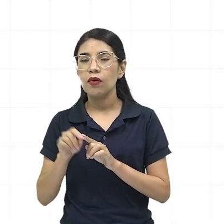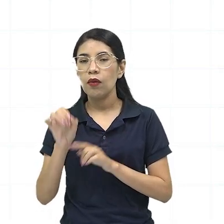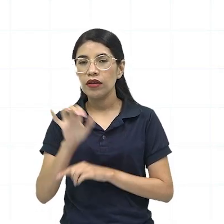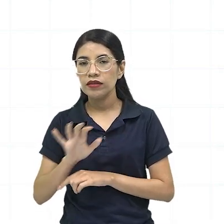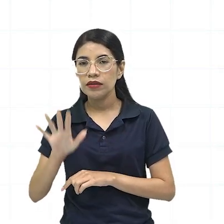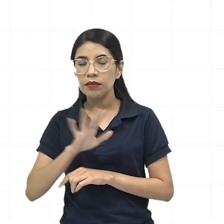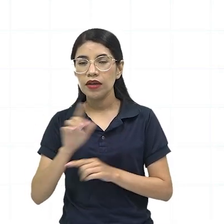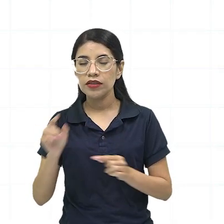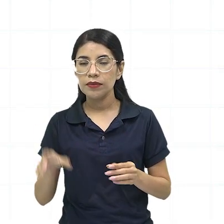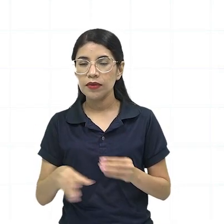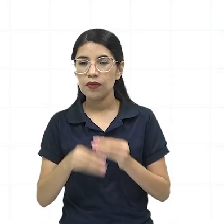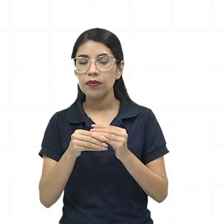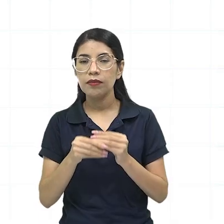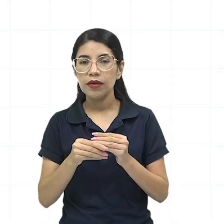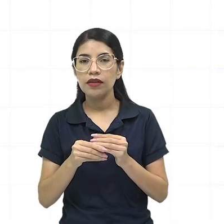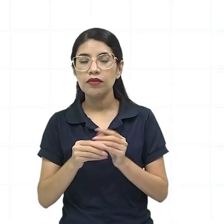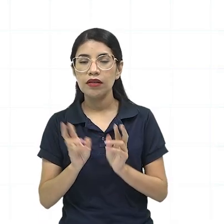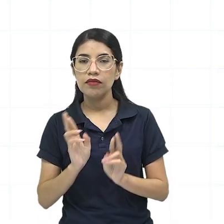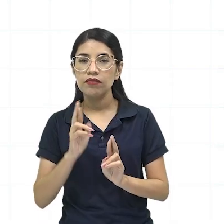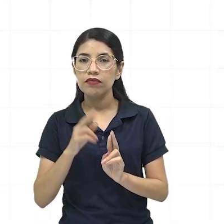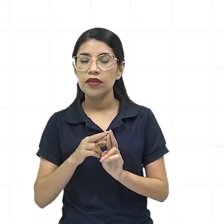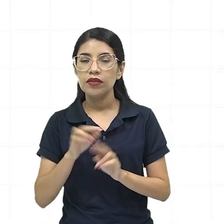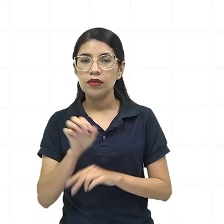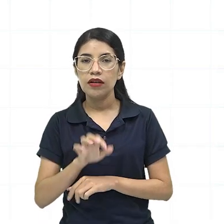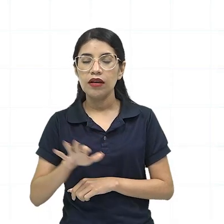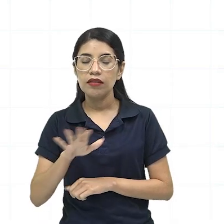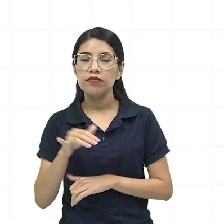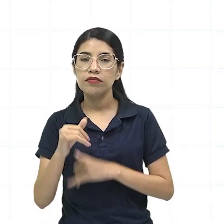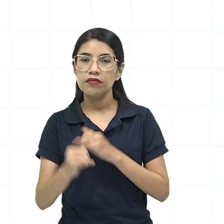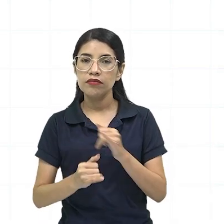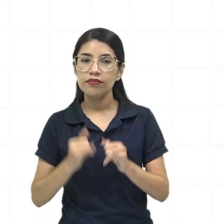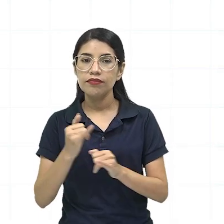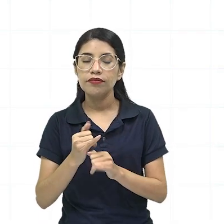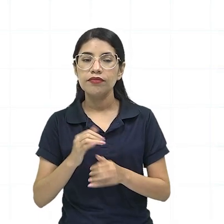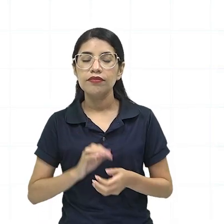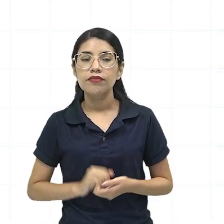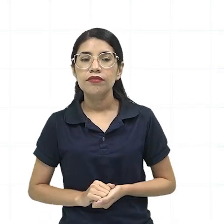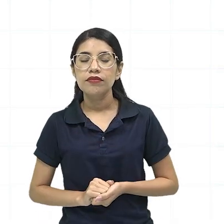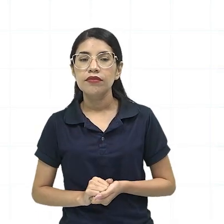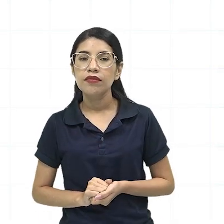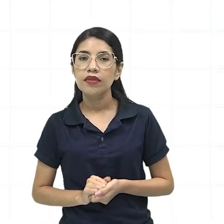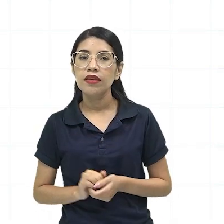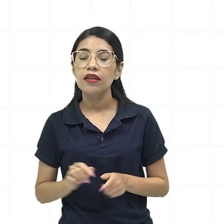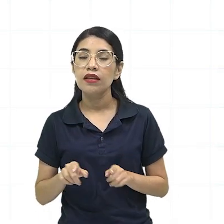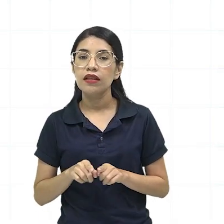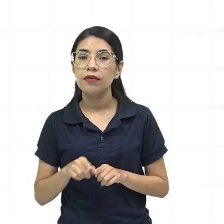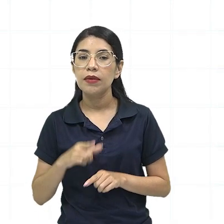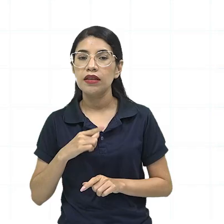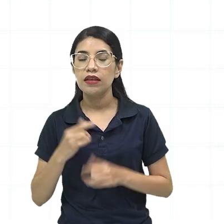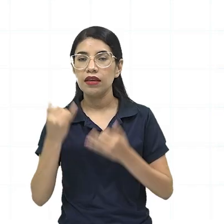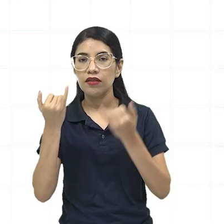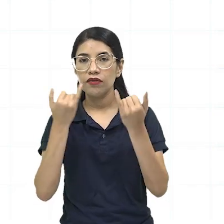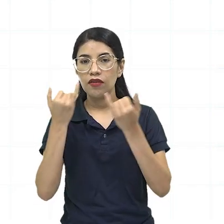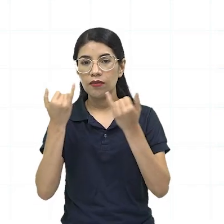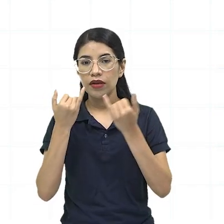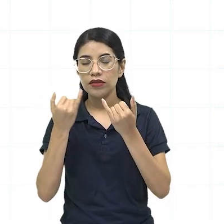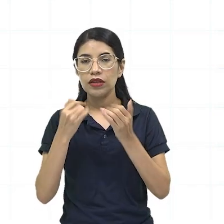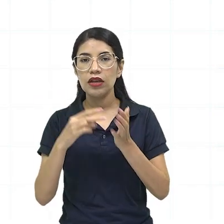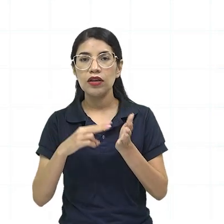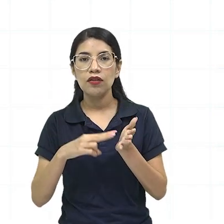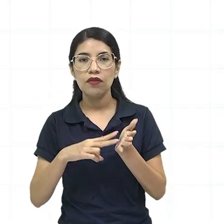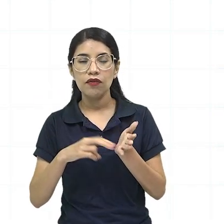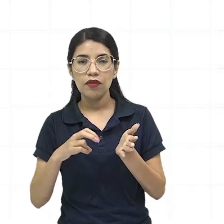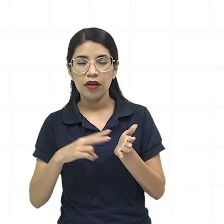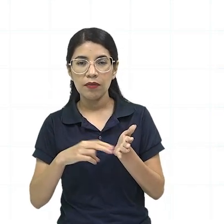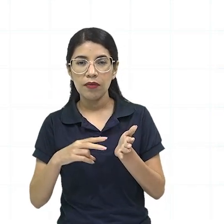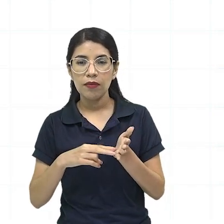referência aos ambientes digitais. Também encontro, né, a informação,